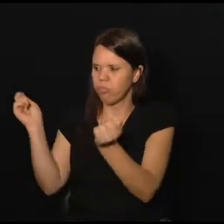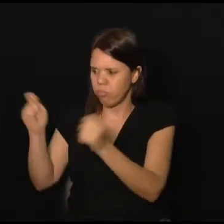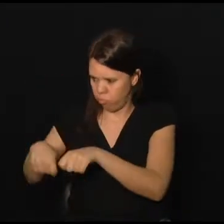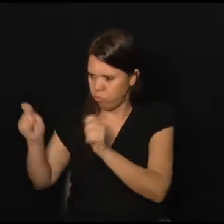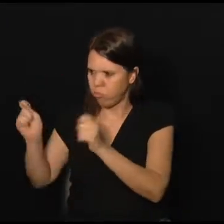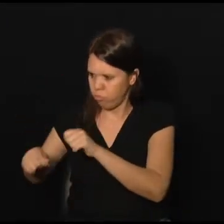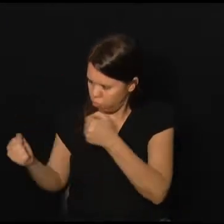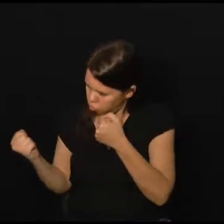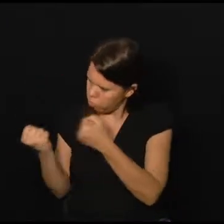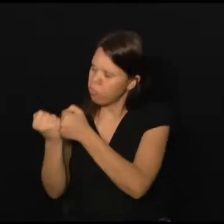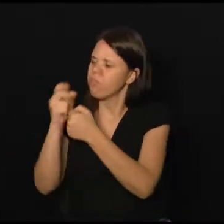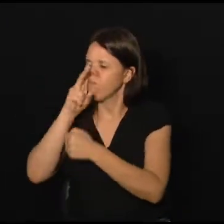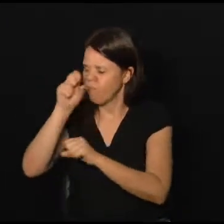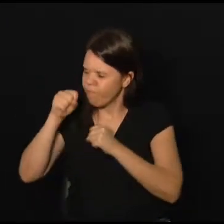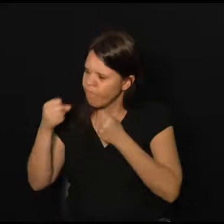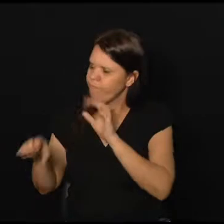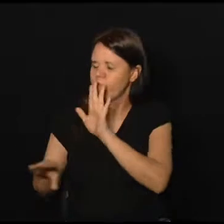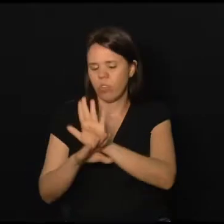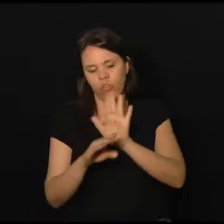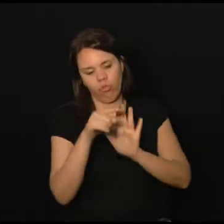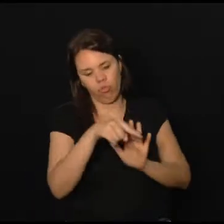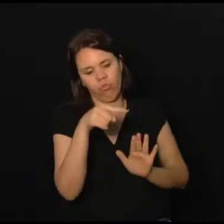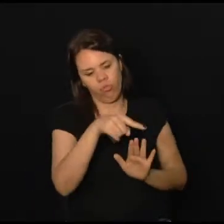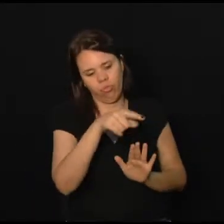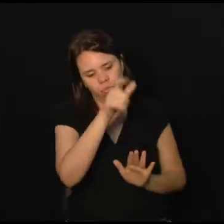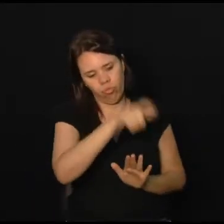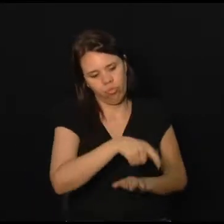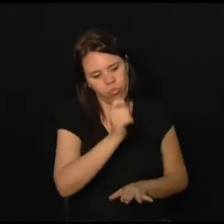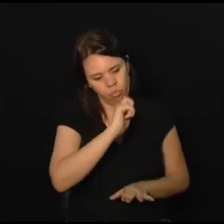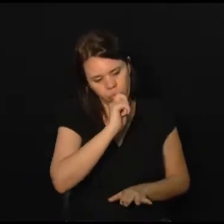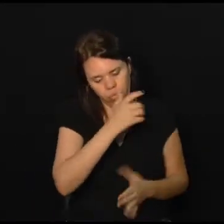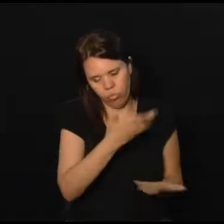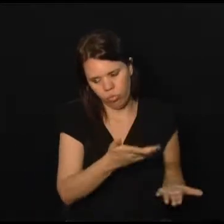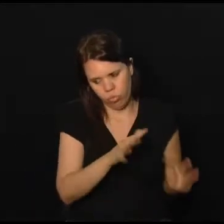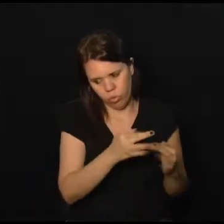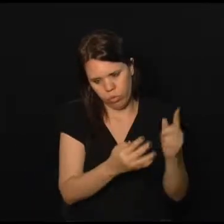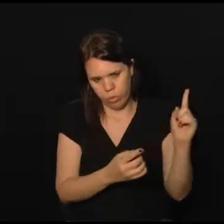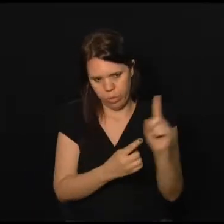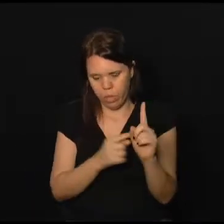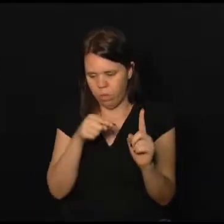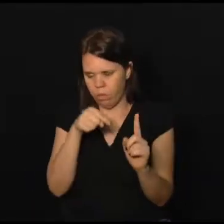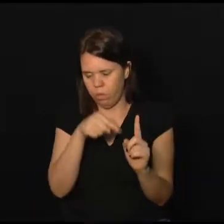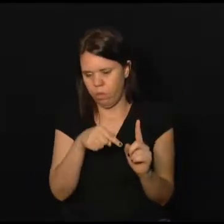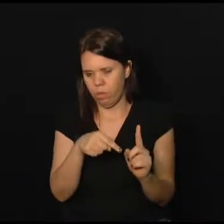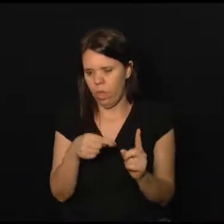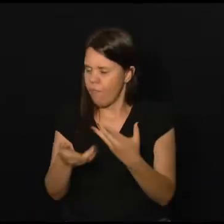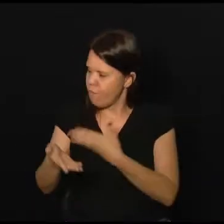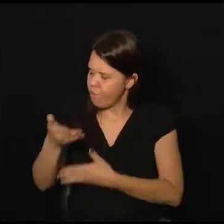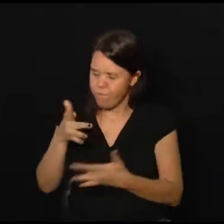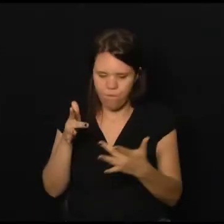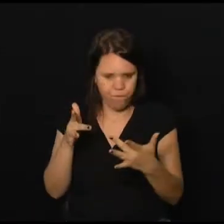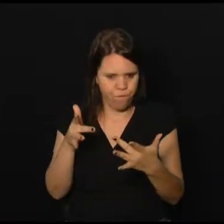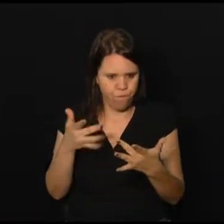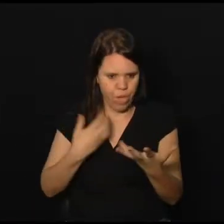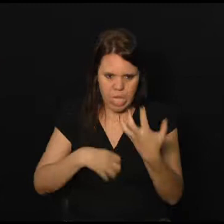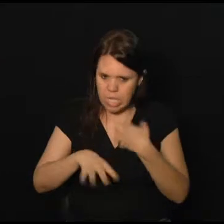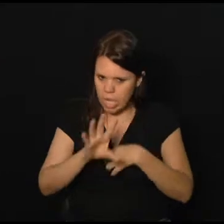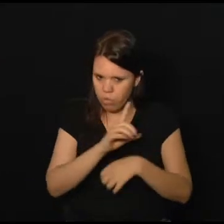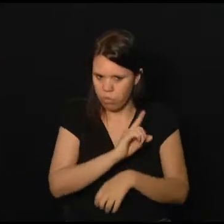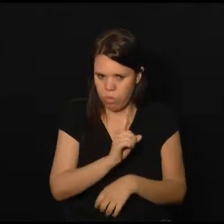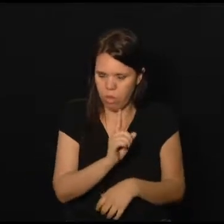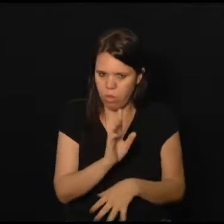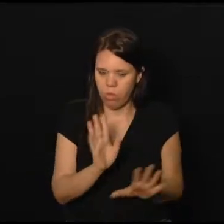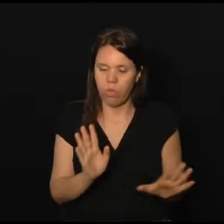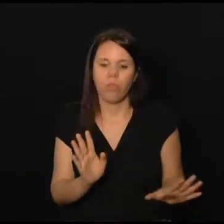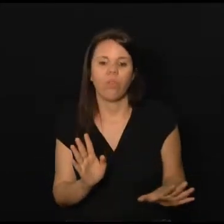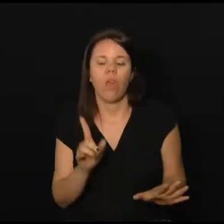ajudar de forma assertiva. Porque aí ela não vai se envolver com o dependente no sentido dos sentimentos dele,